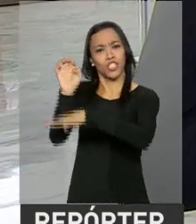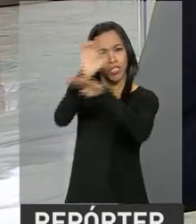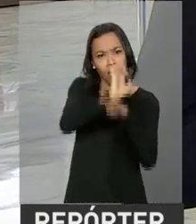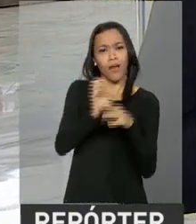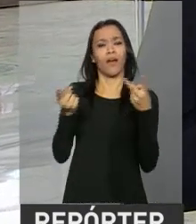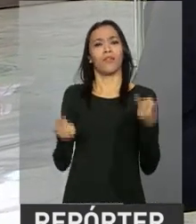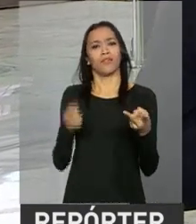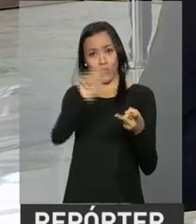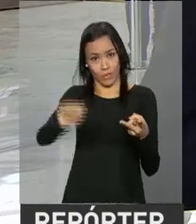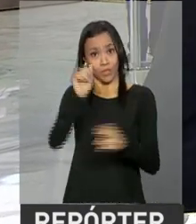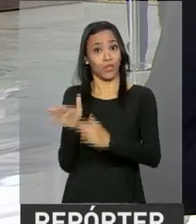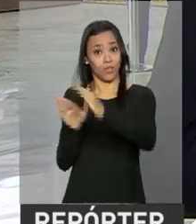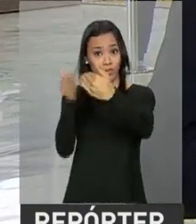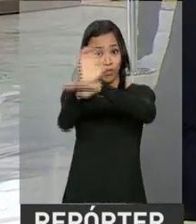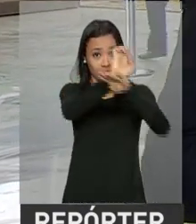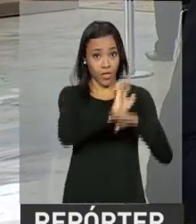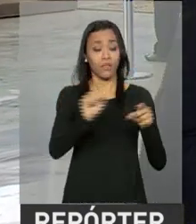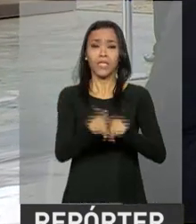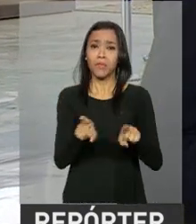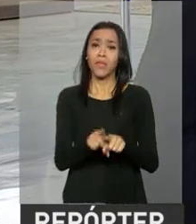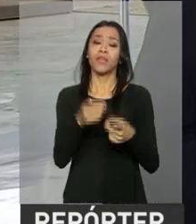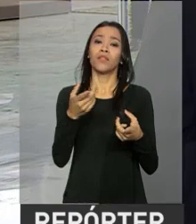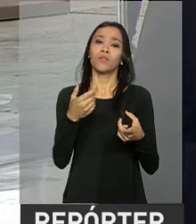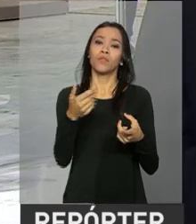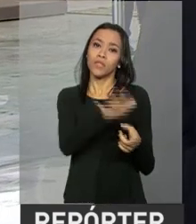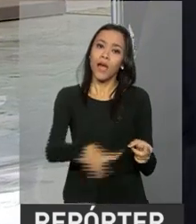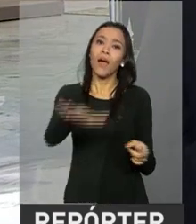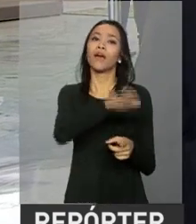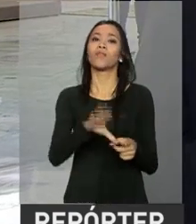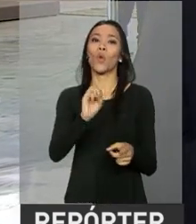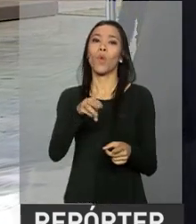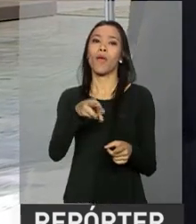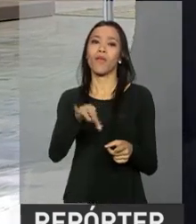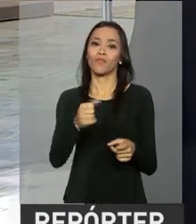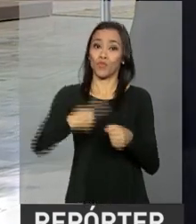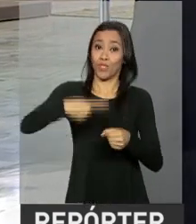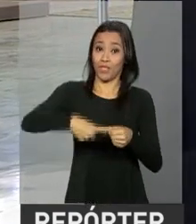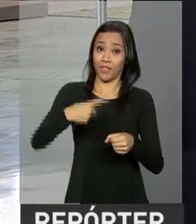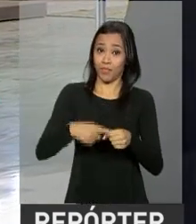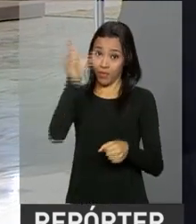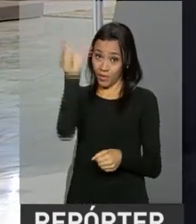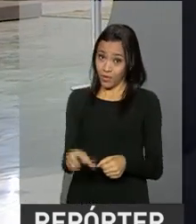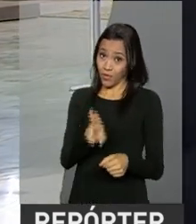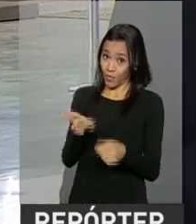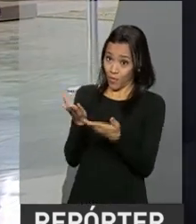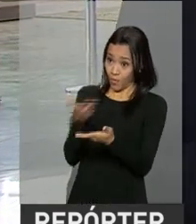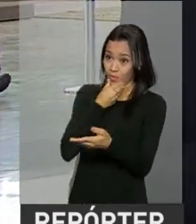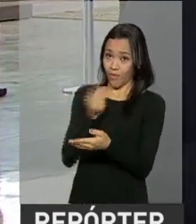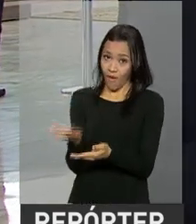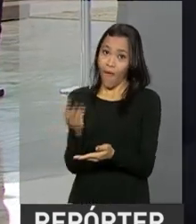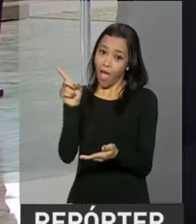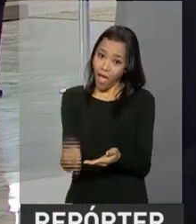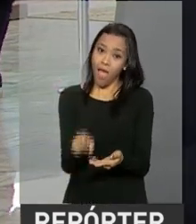associações estaduais tem também representantes de associações comerciais dos Municípios é o caso aqui do Norton lenhar que tá aqui ao meu